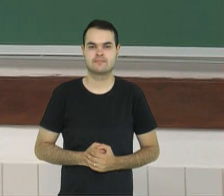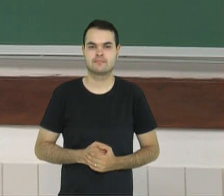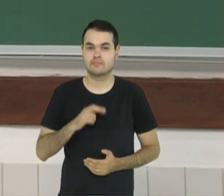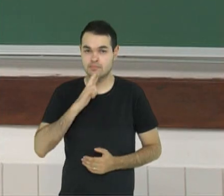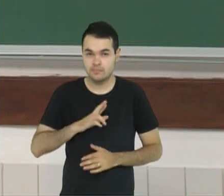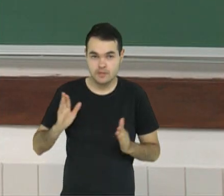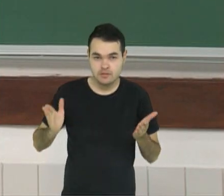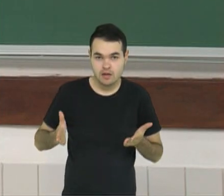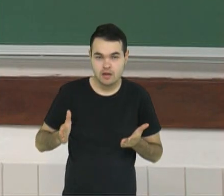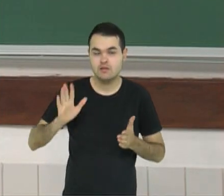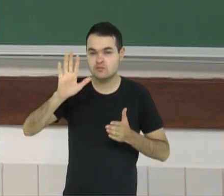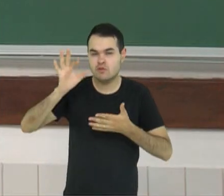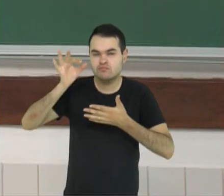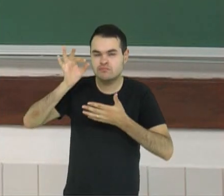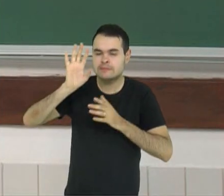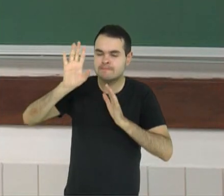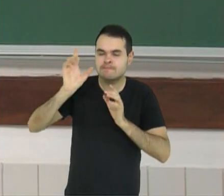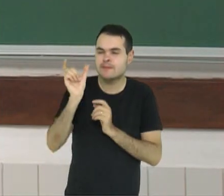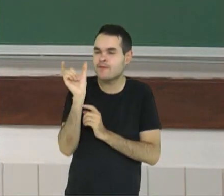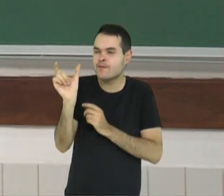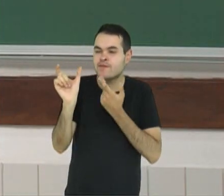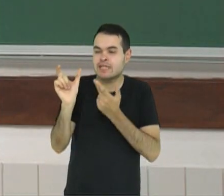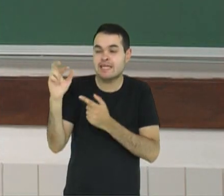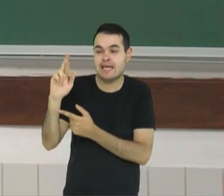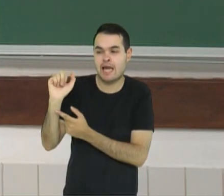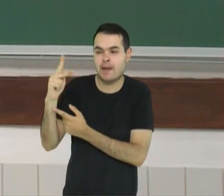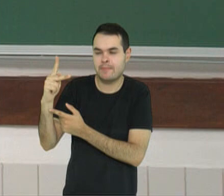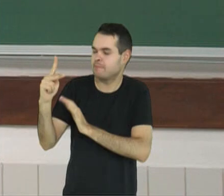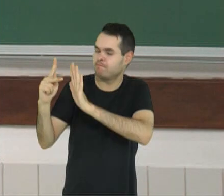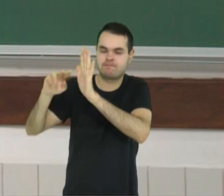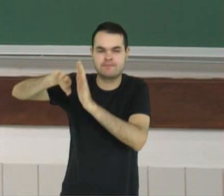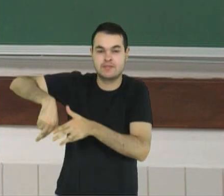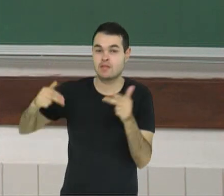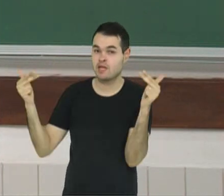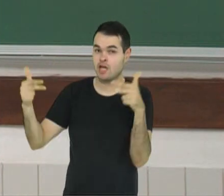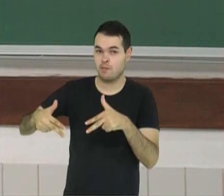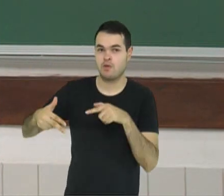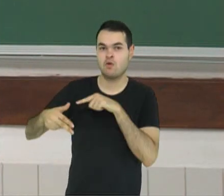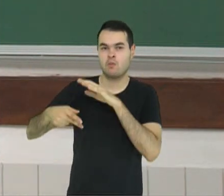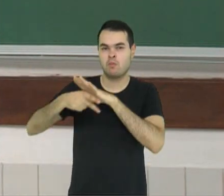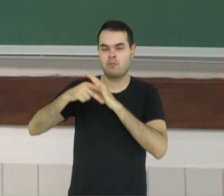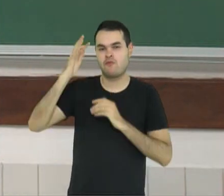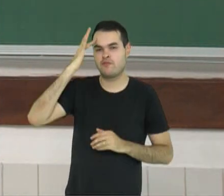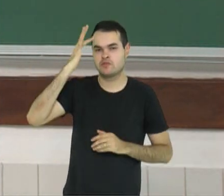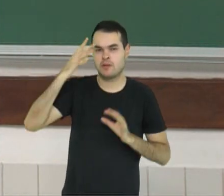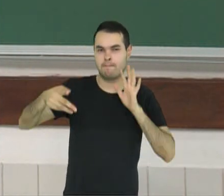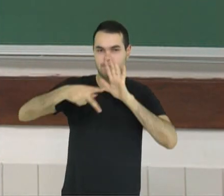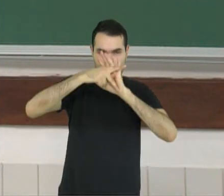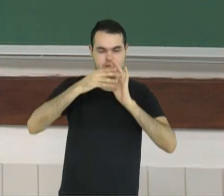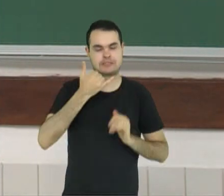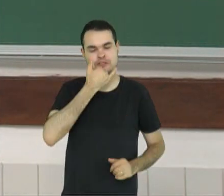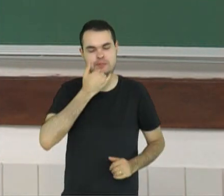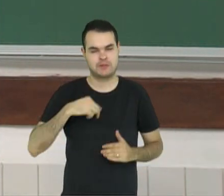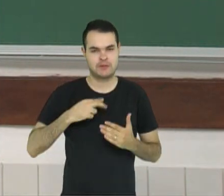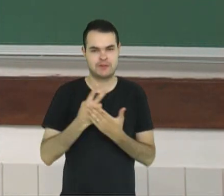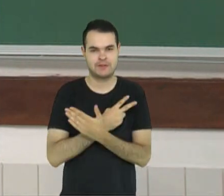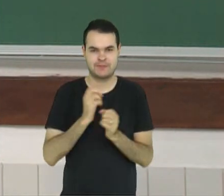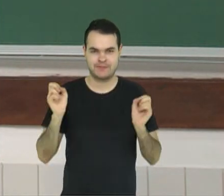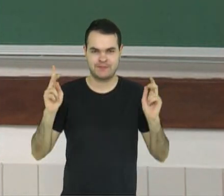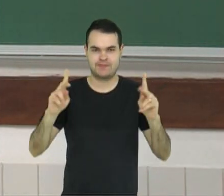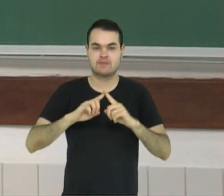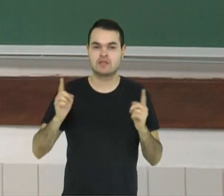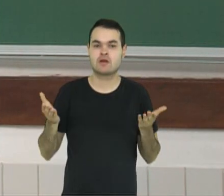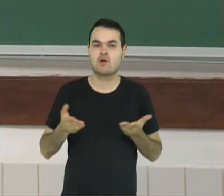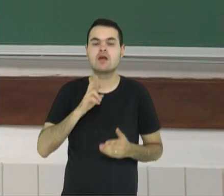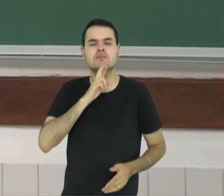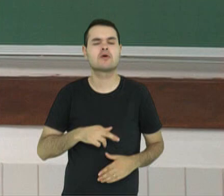Respondendo, gente? Só corrigindo, tá? Eu falei o rap não. O hip hop tem sua filosofia própria. Desculpa, eu errei, tá bom? Vamos lá